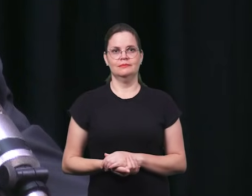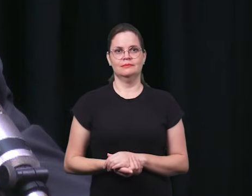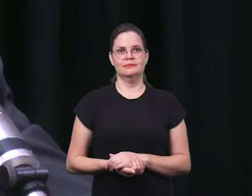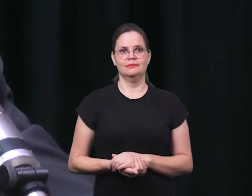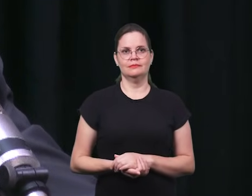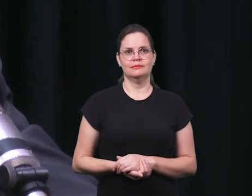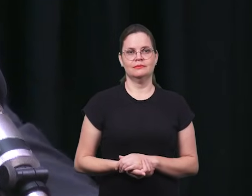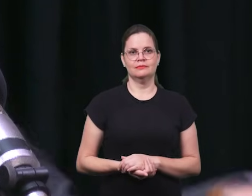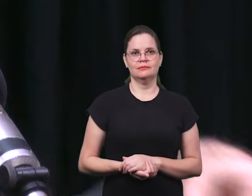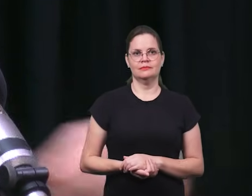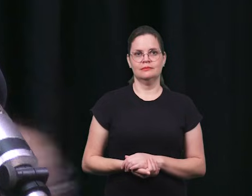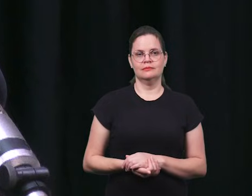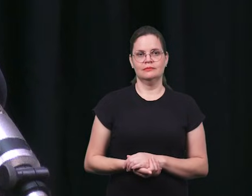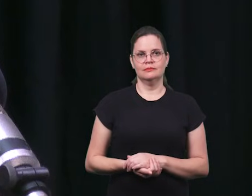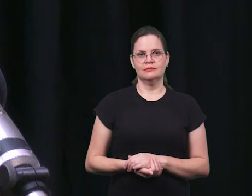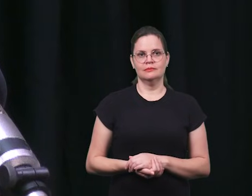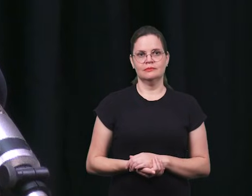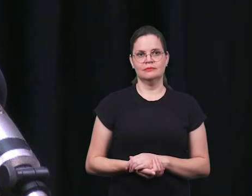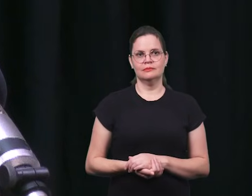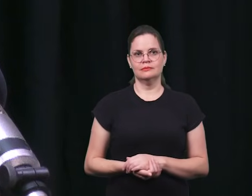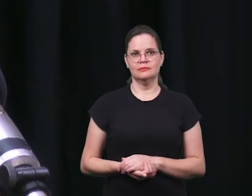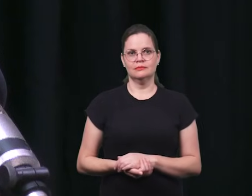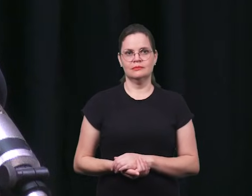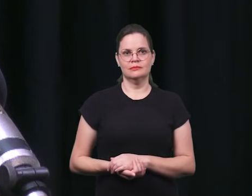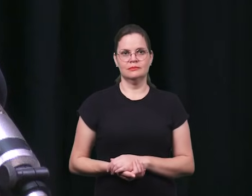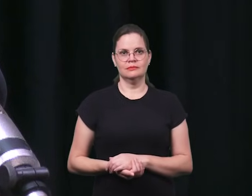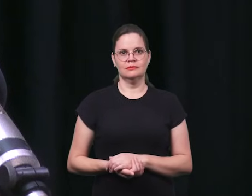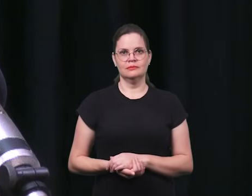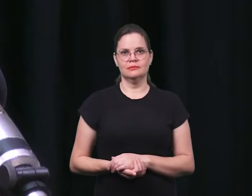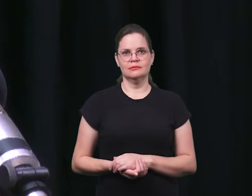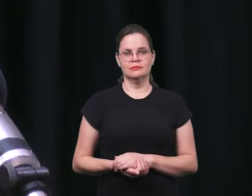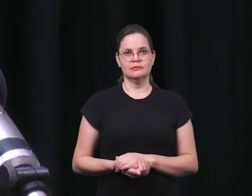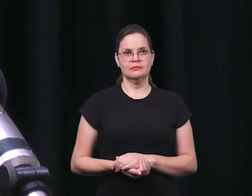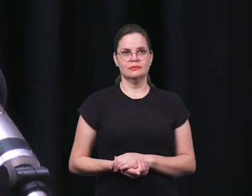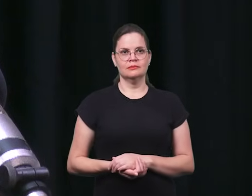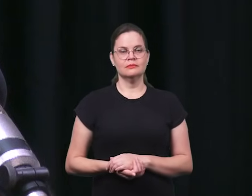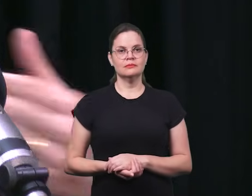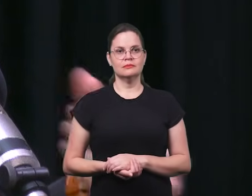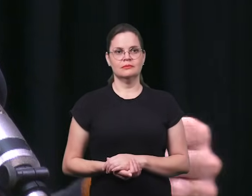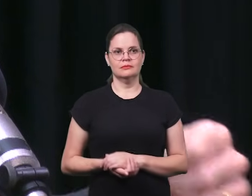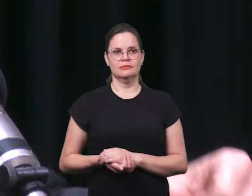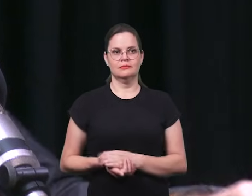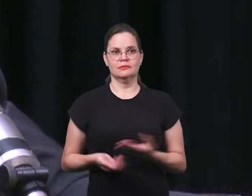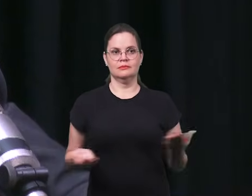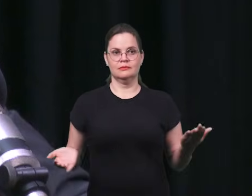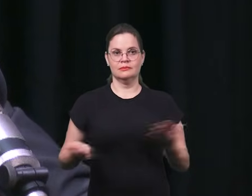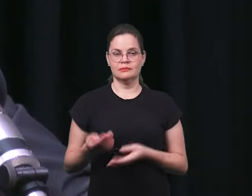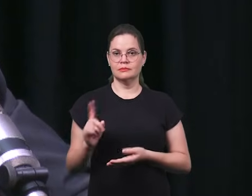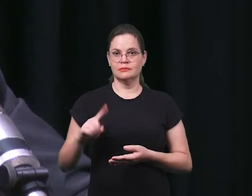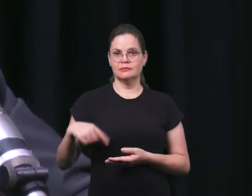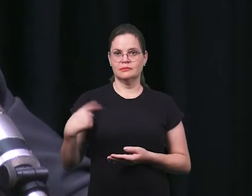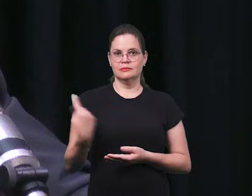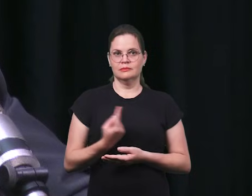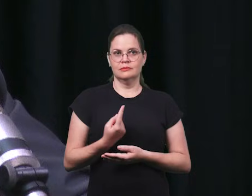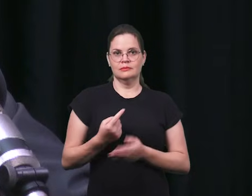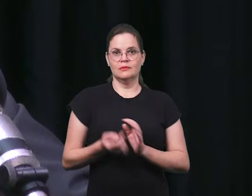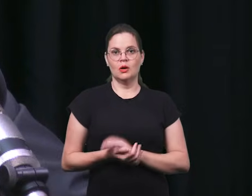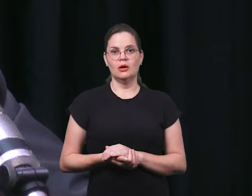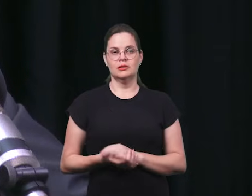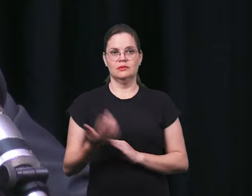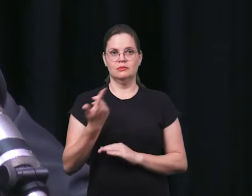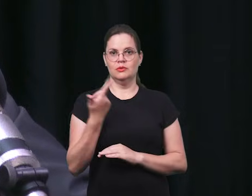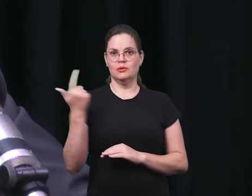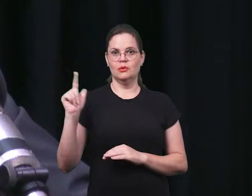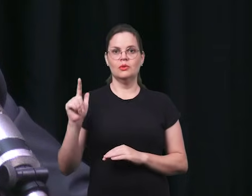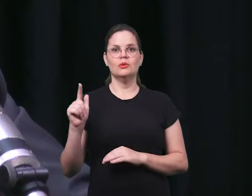agora para uma outra parte que envolve esse tema. Estamos chegando aqui